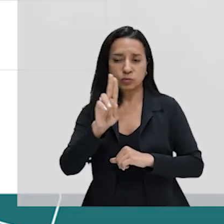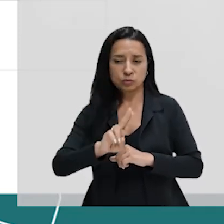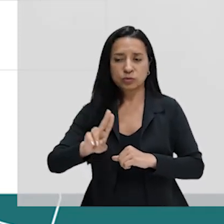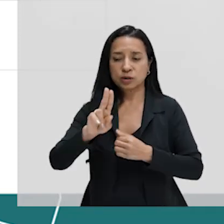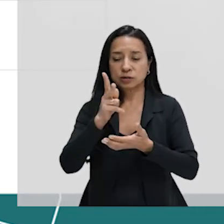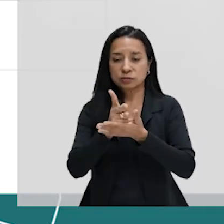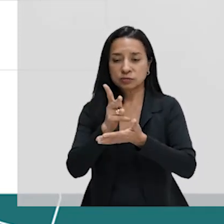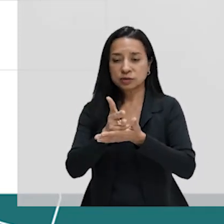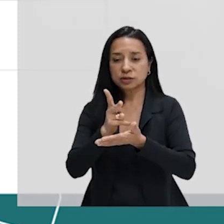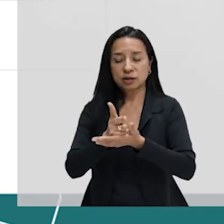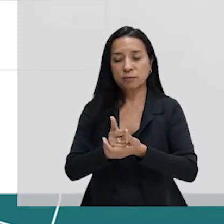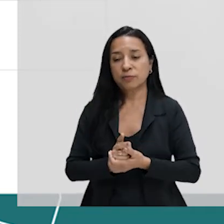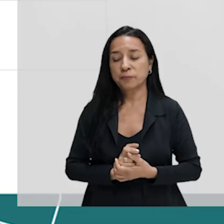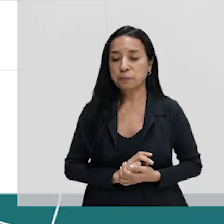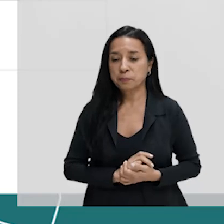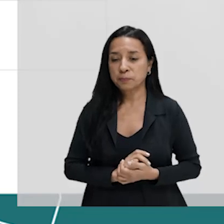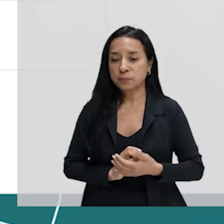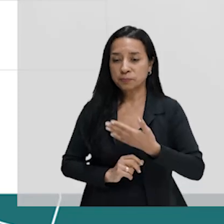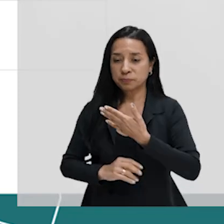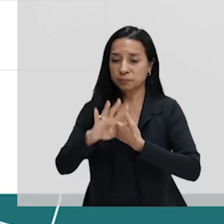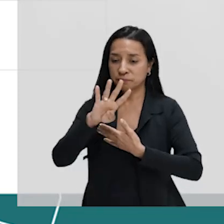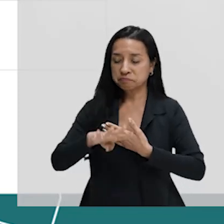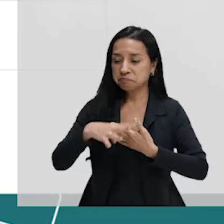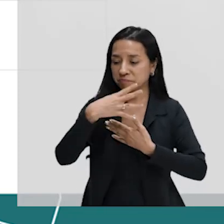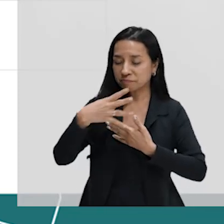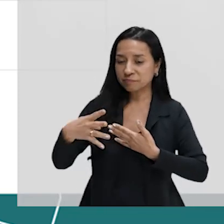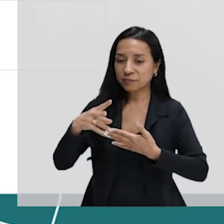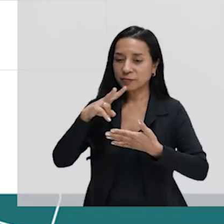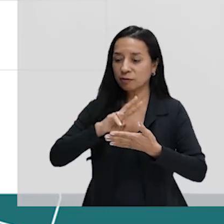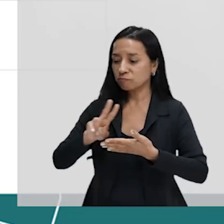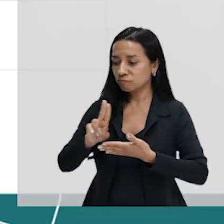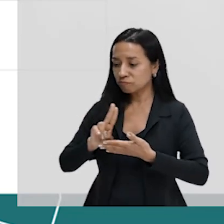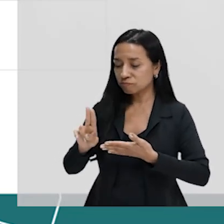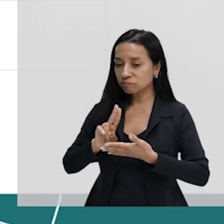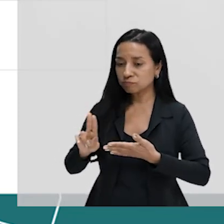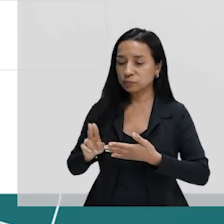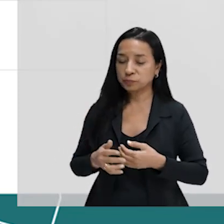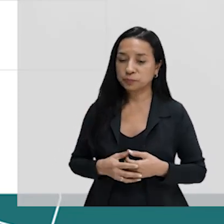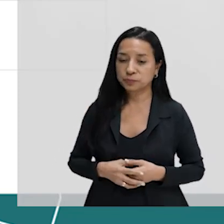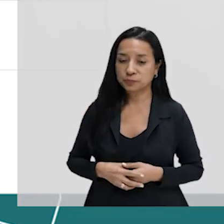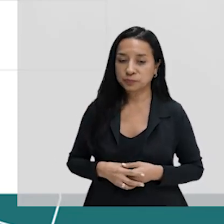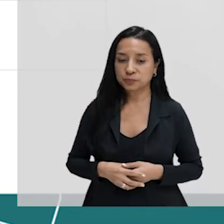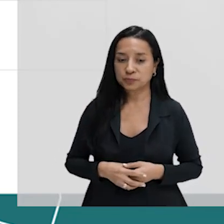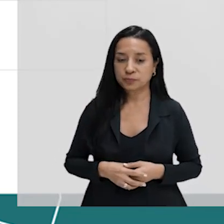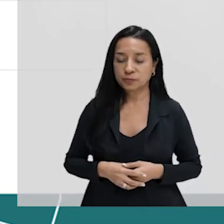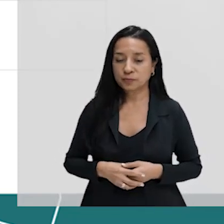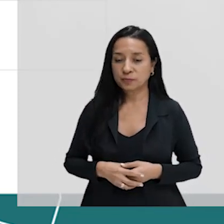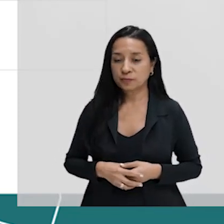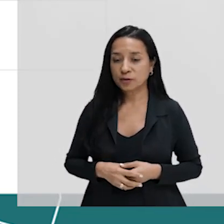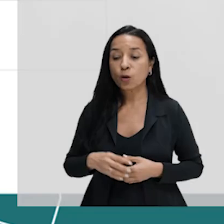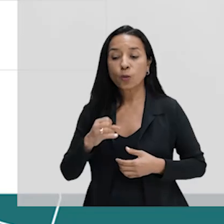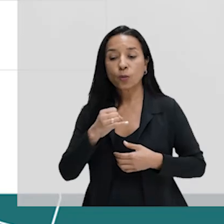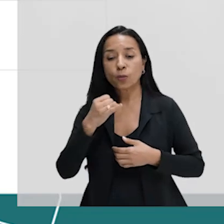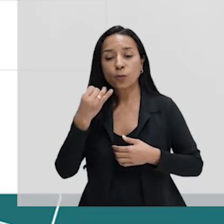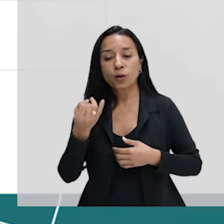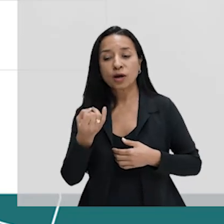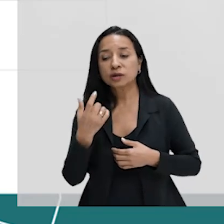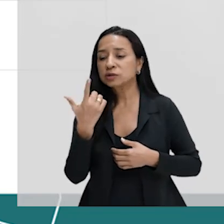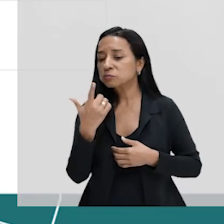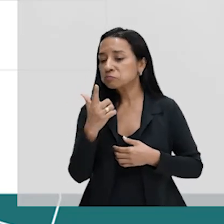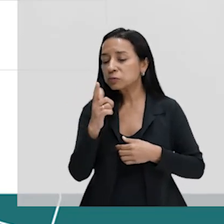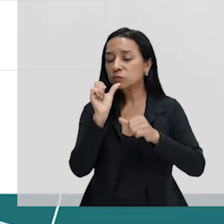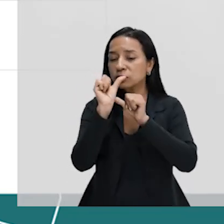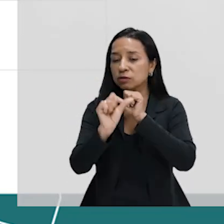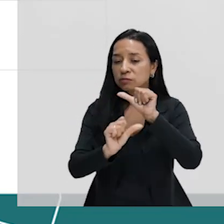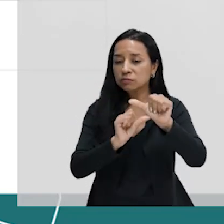cujos, quanto, quanta, quantos, né? Fazendo aí também essas variações. E quais são os invariáveis?